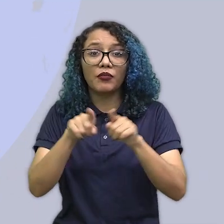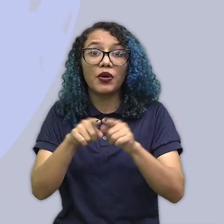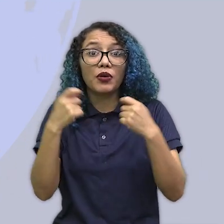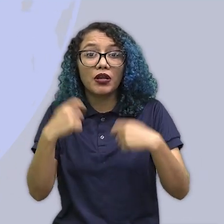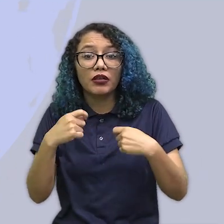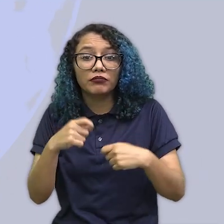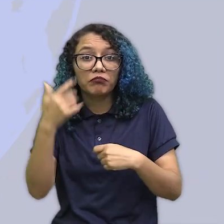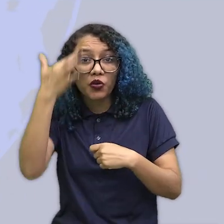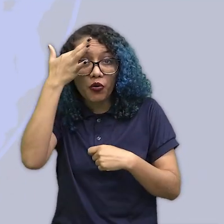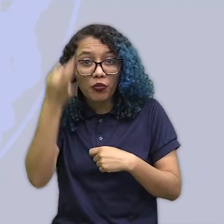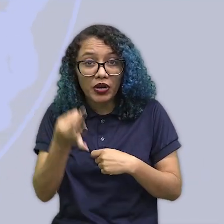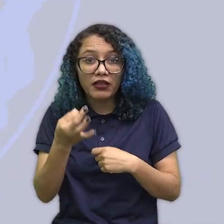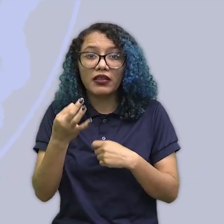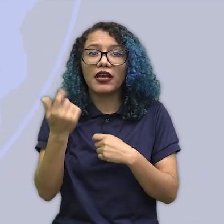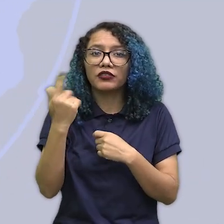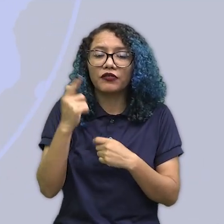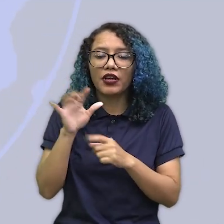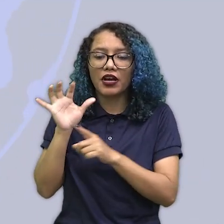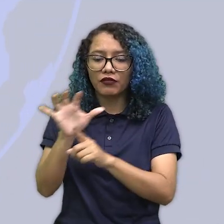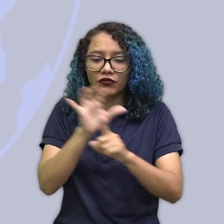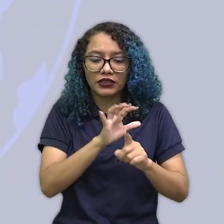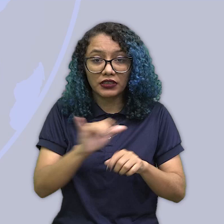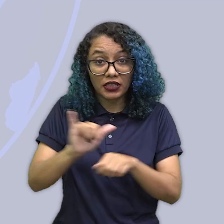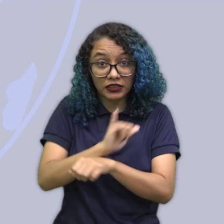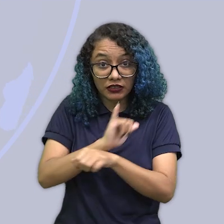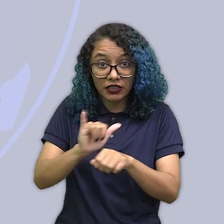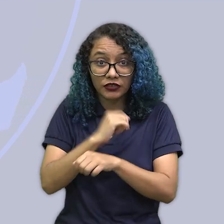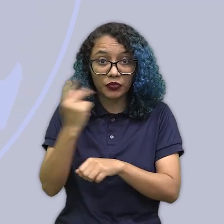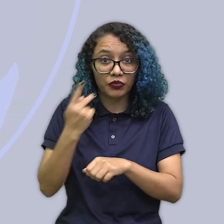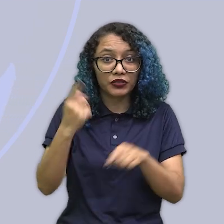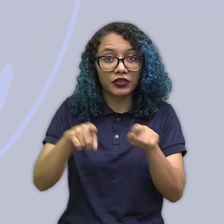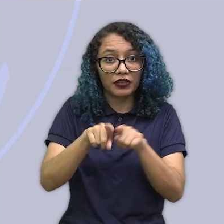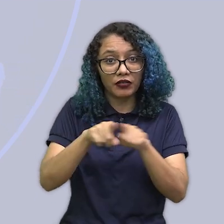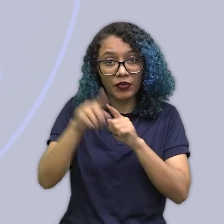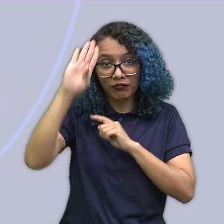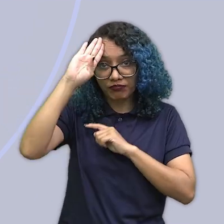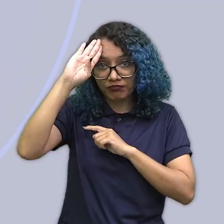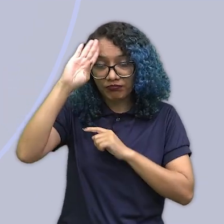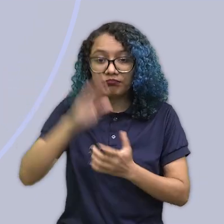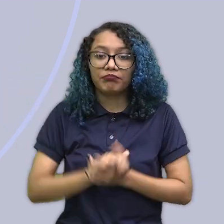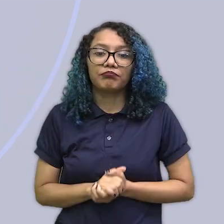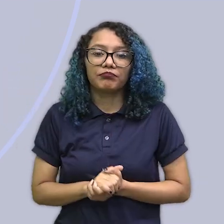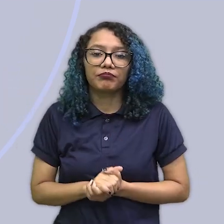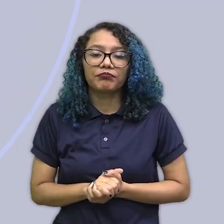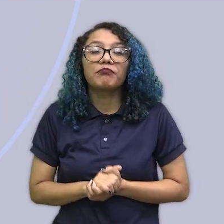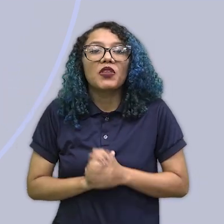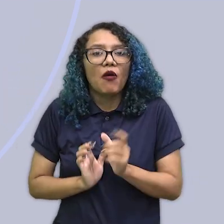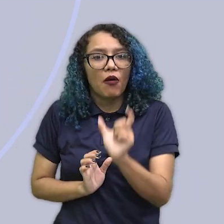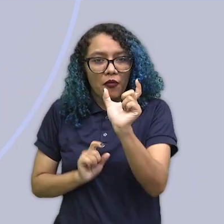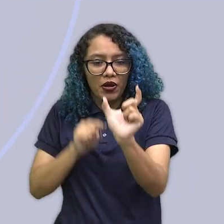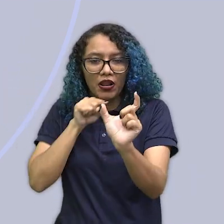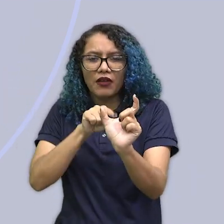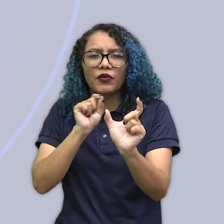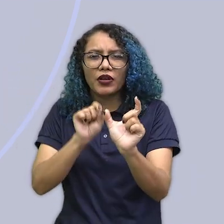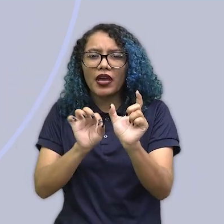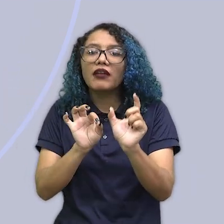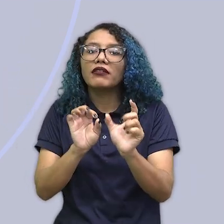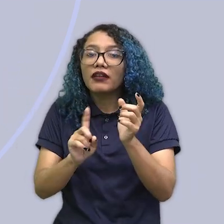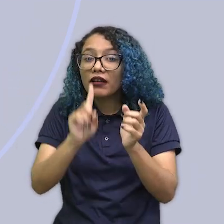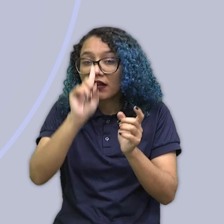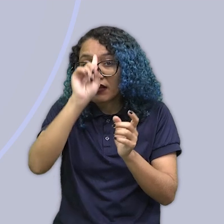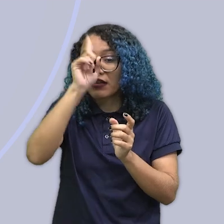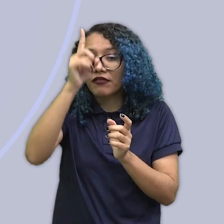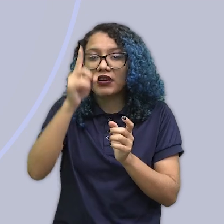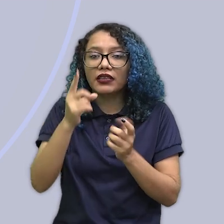ligado à expansão dos Estados nacionais e à necessidade de compreender como a geografia influencia as estratégias políticas